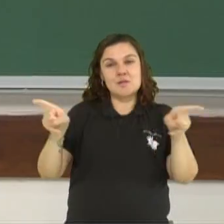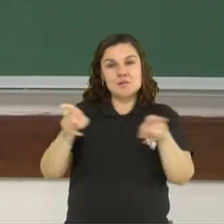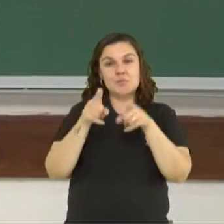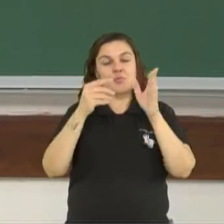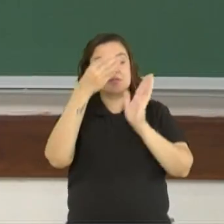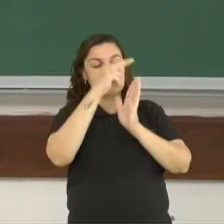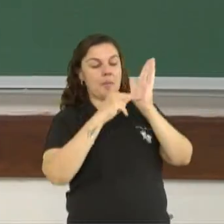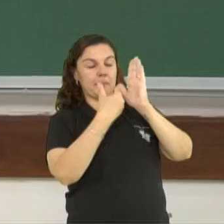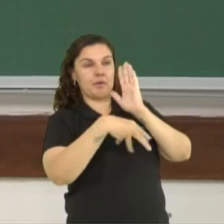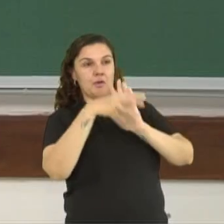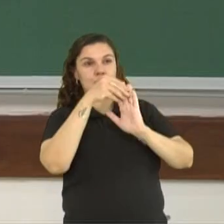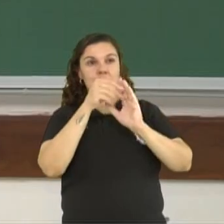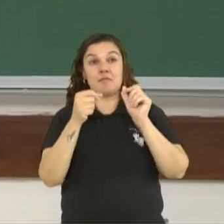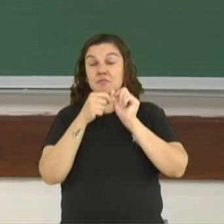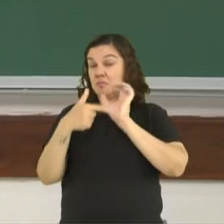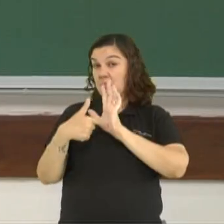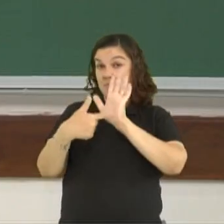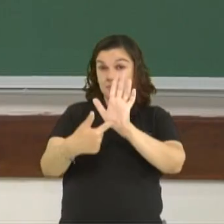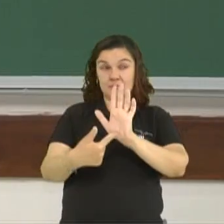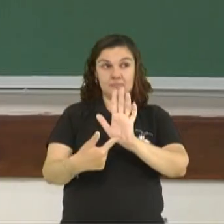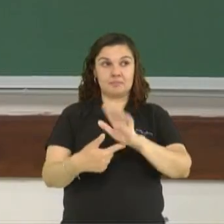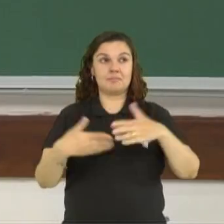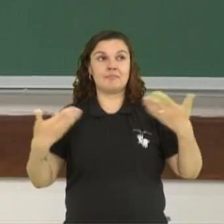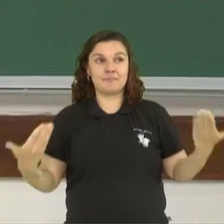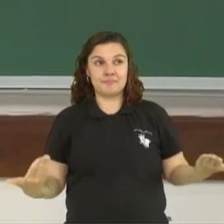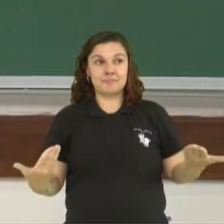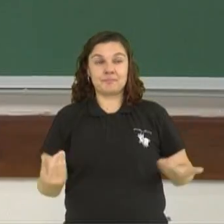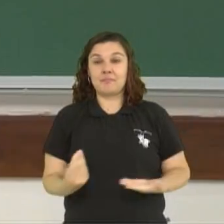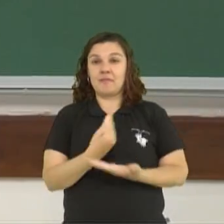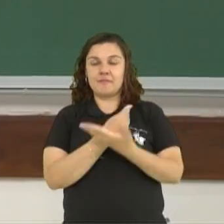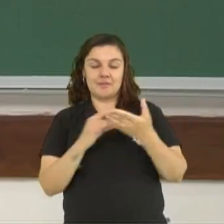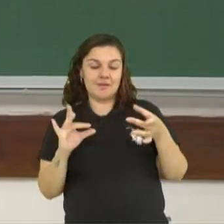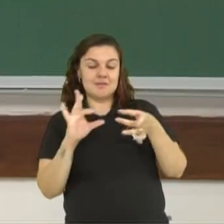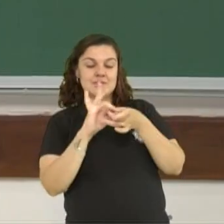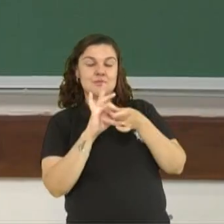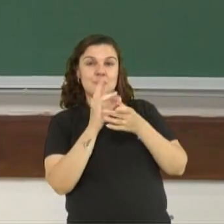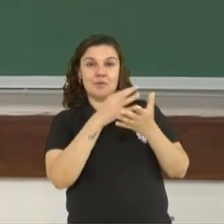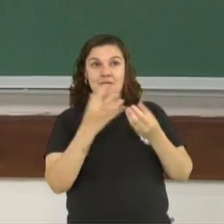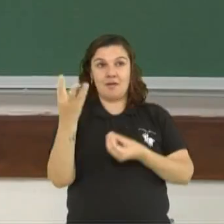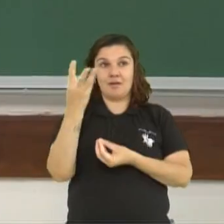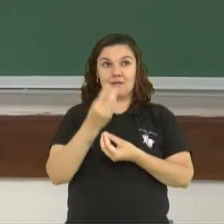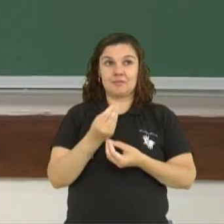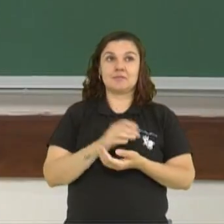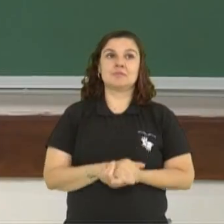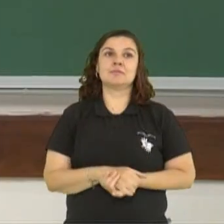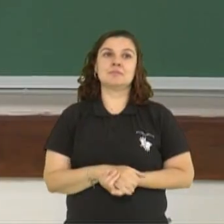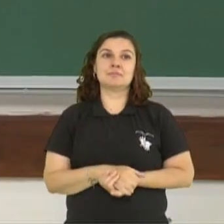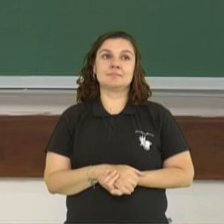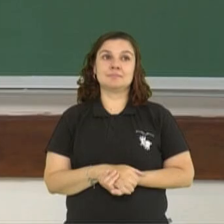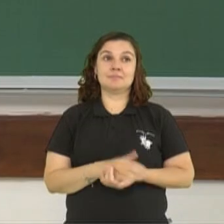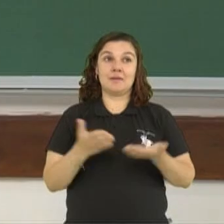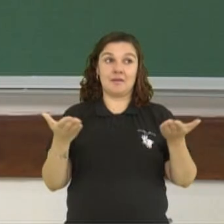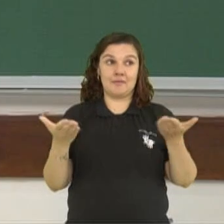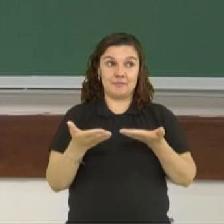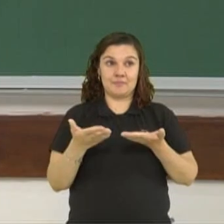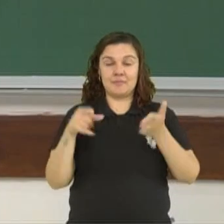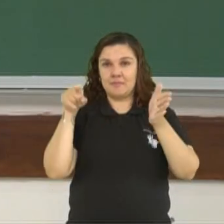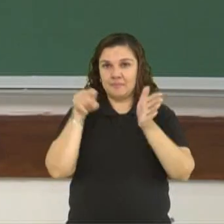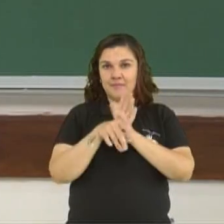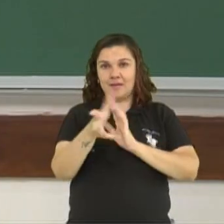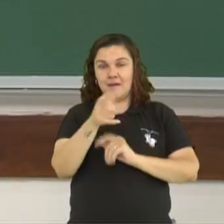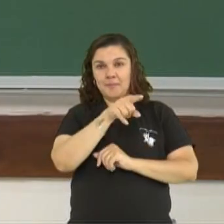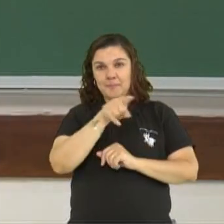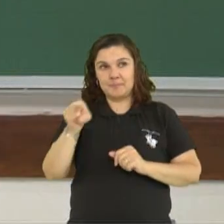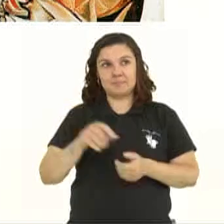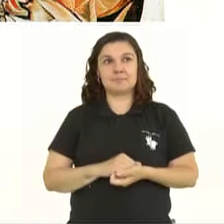artes plásticas, misturar e fazer uma representação. E a vida, ela se une à própria arte. Ok? Uma questãozinha do Enem